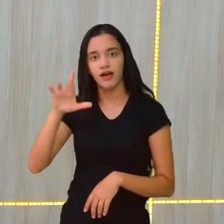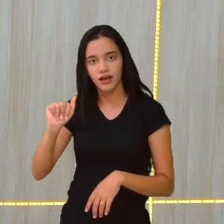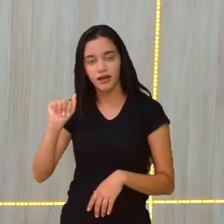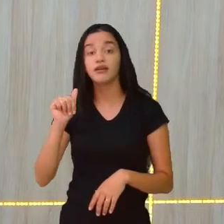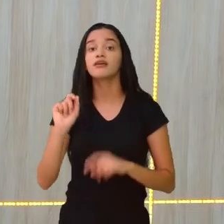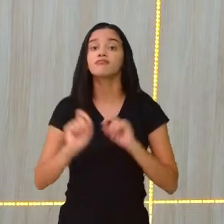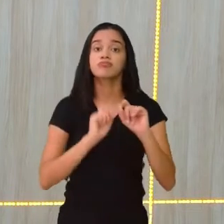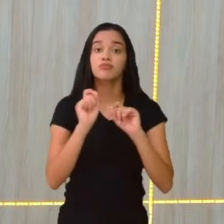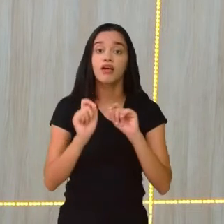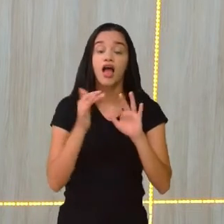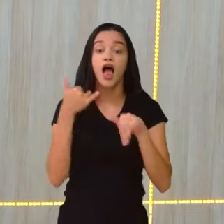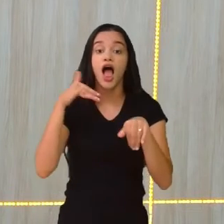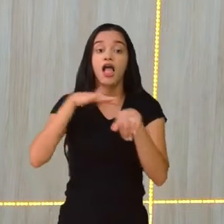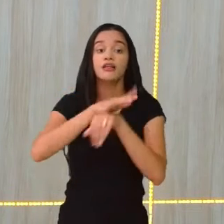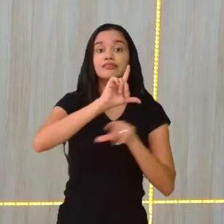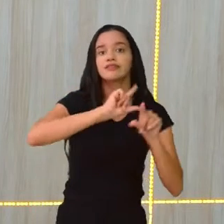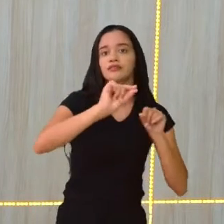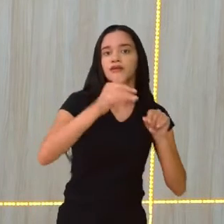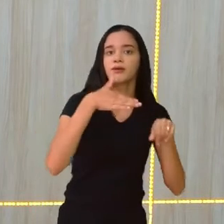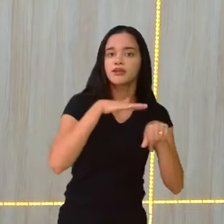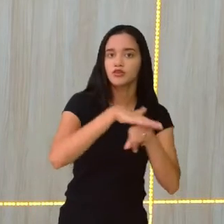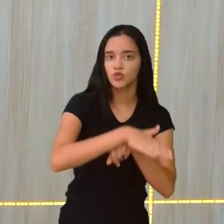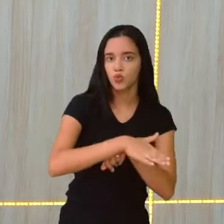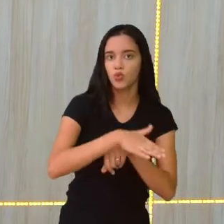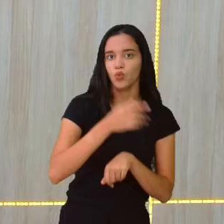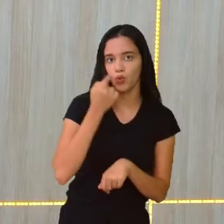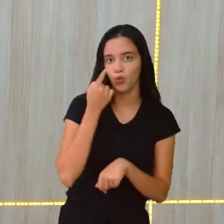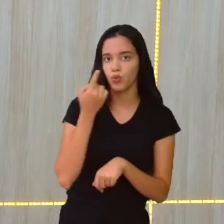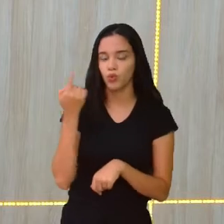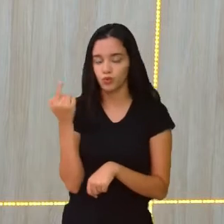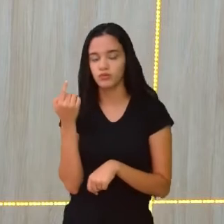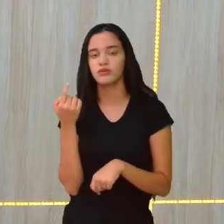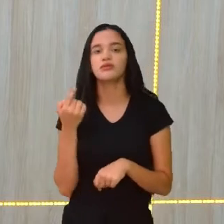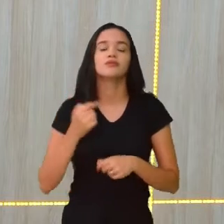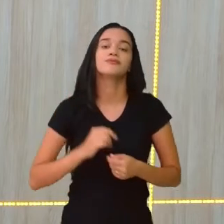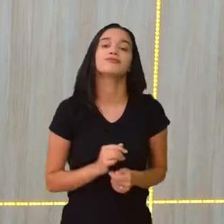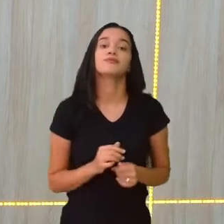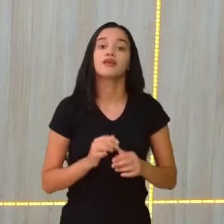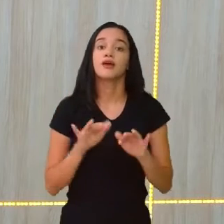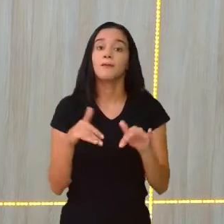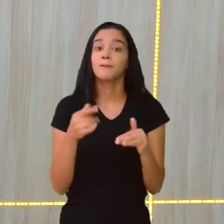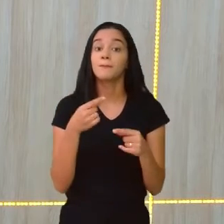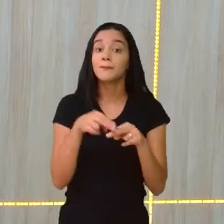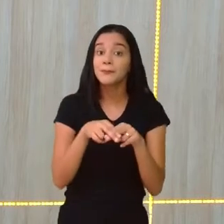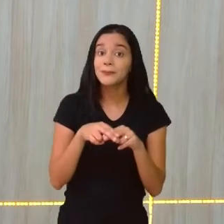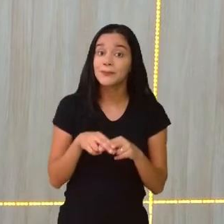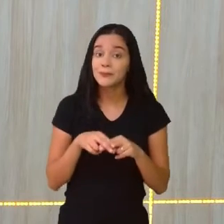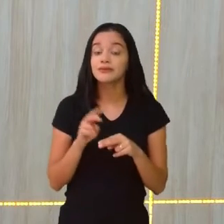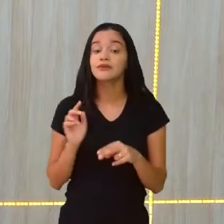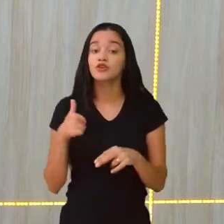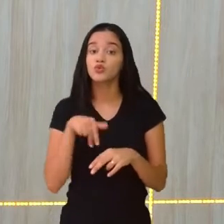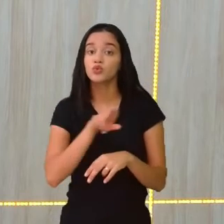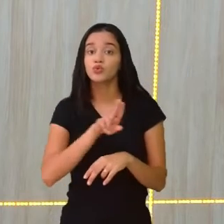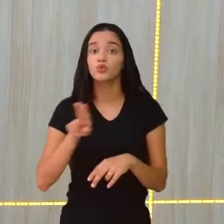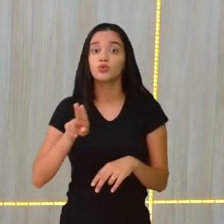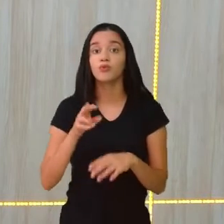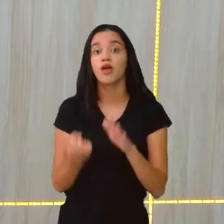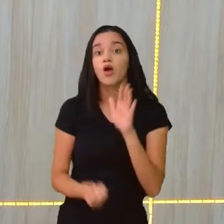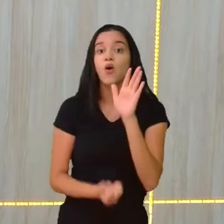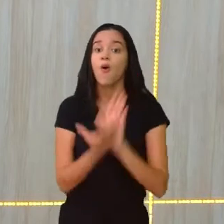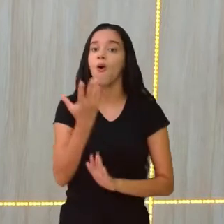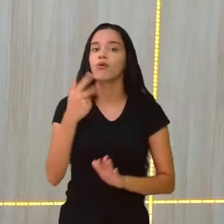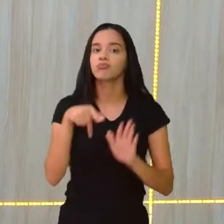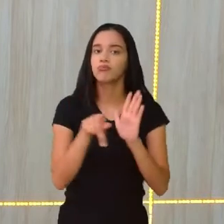elas saem mais à noite, por isso que não vemos tanto durante o dia. Mas aí, por isso que o nome